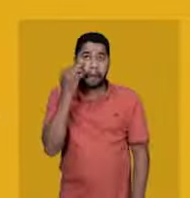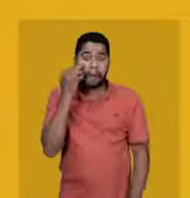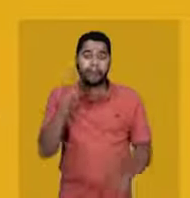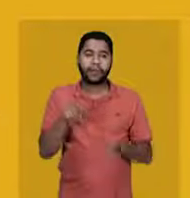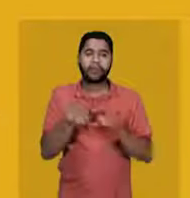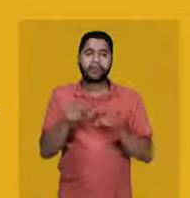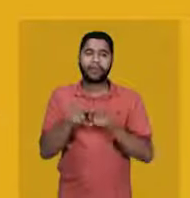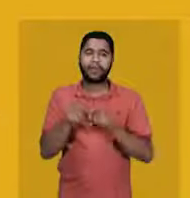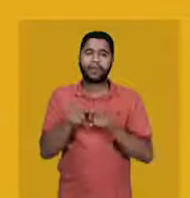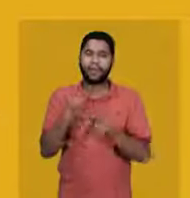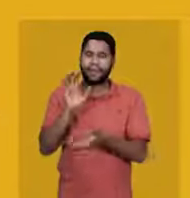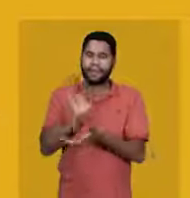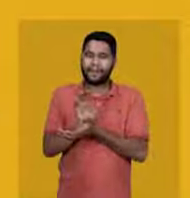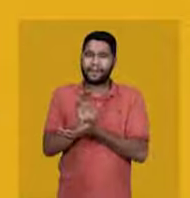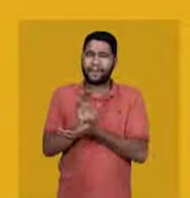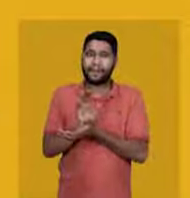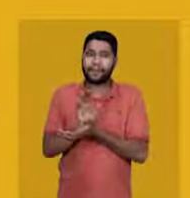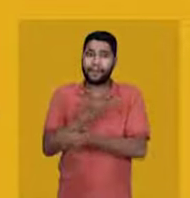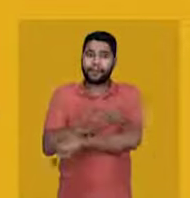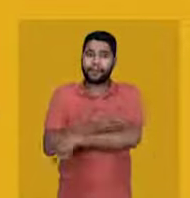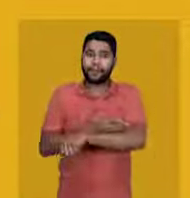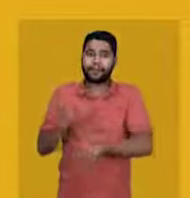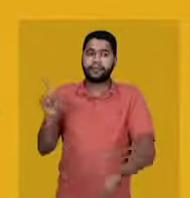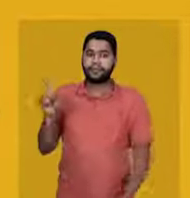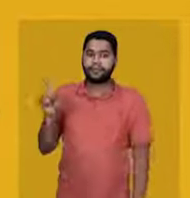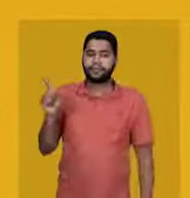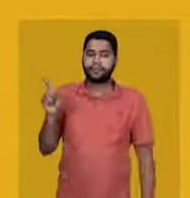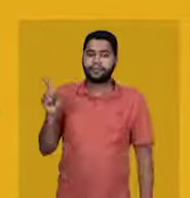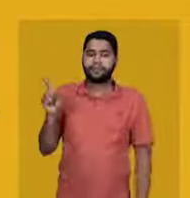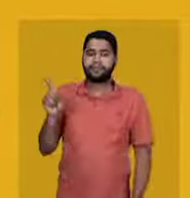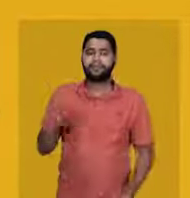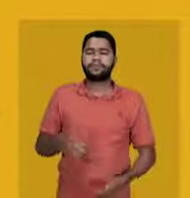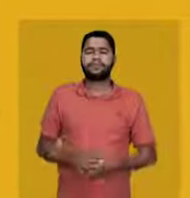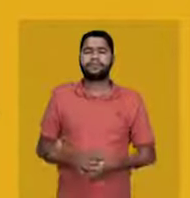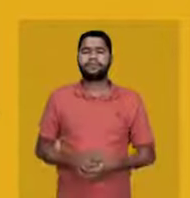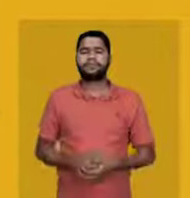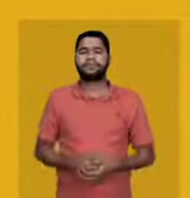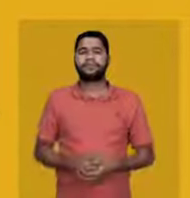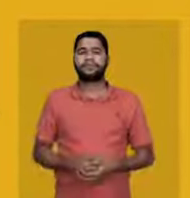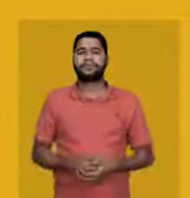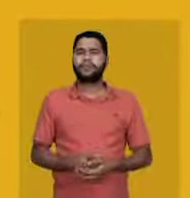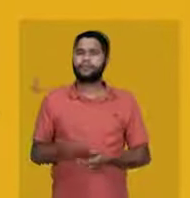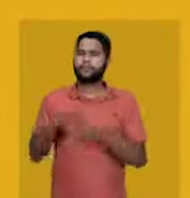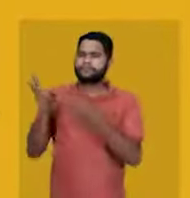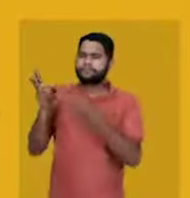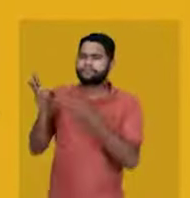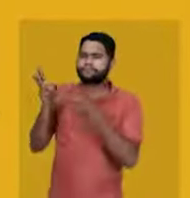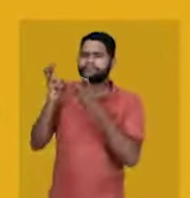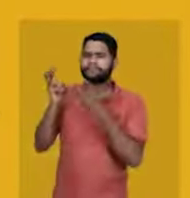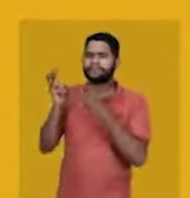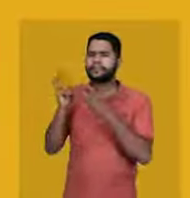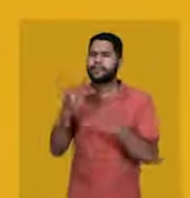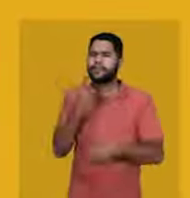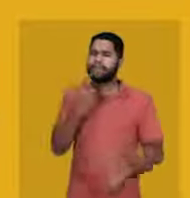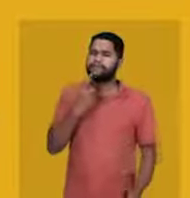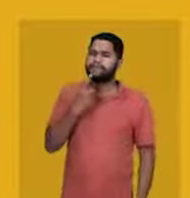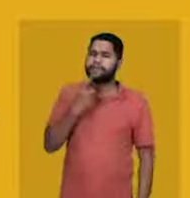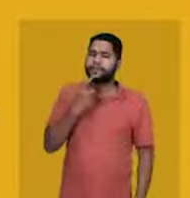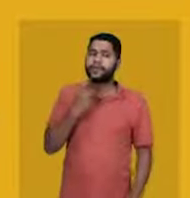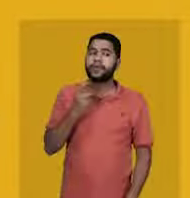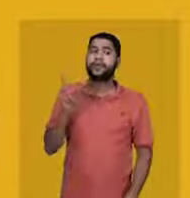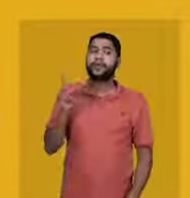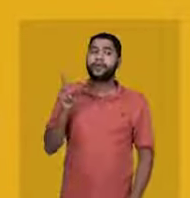esclera, que é a parte branca. Escleróide aqui é a parte branca dos olhos, tá? Notem que está todo vermelho e